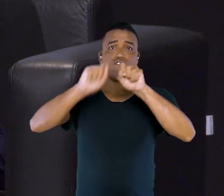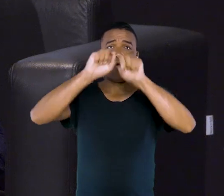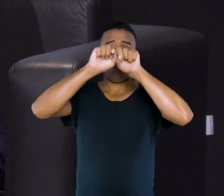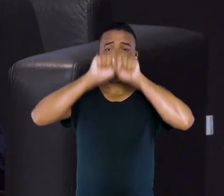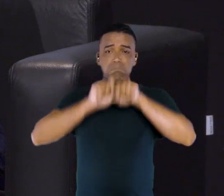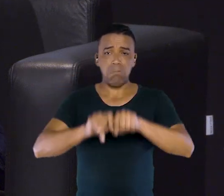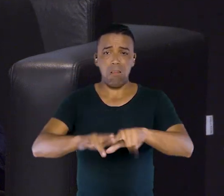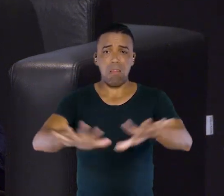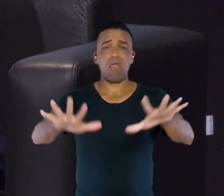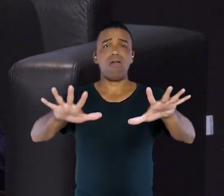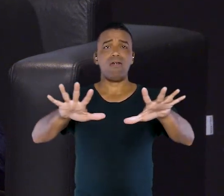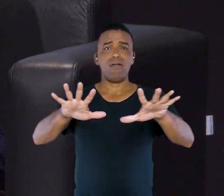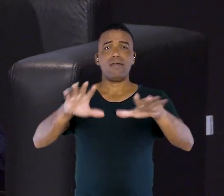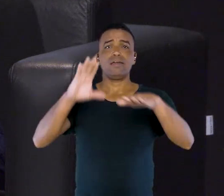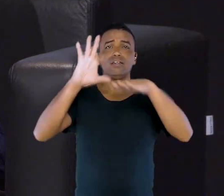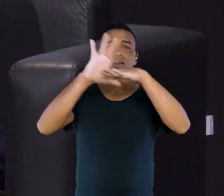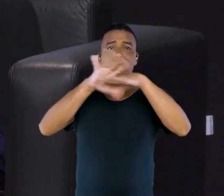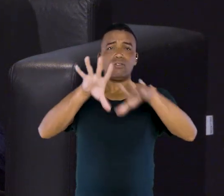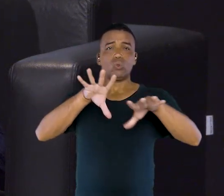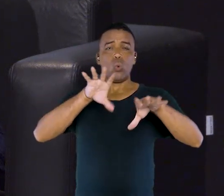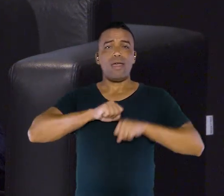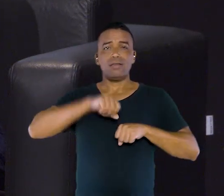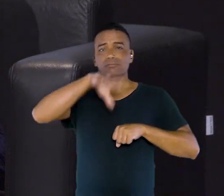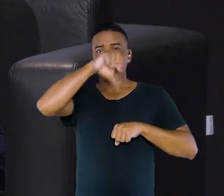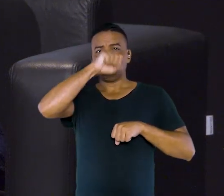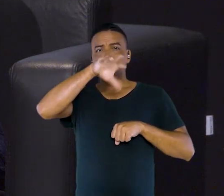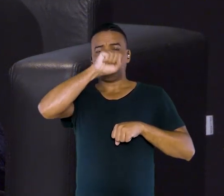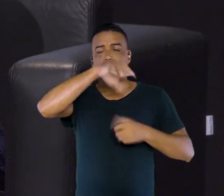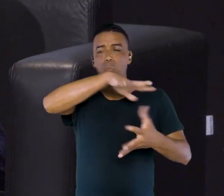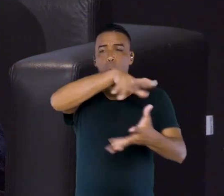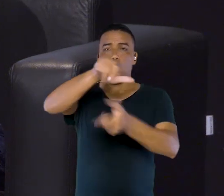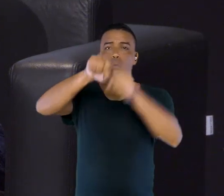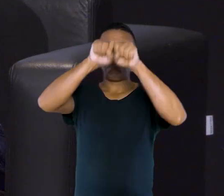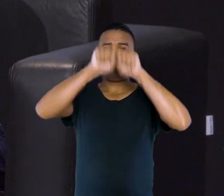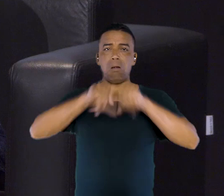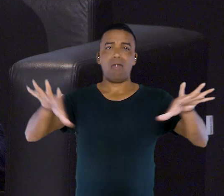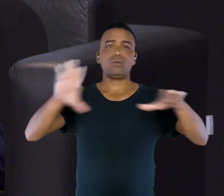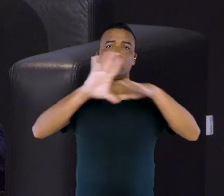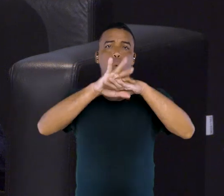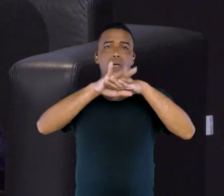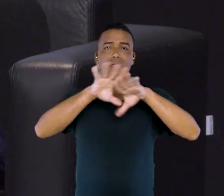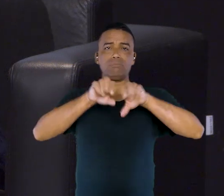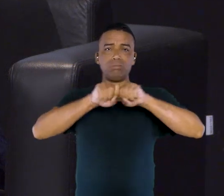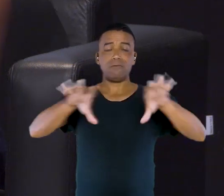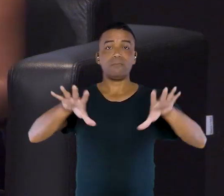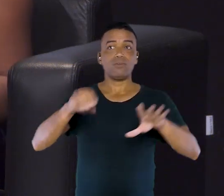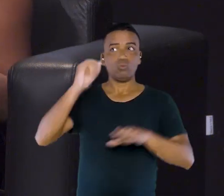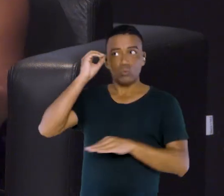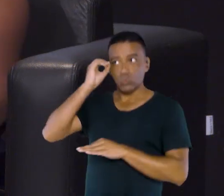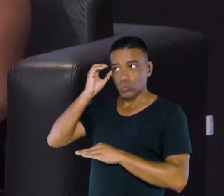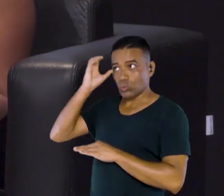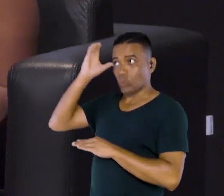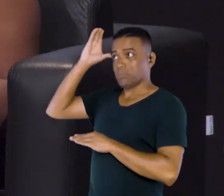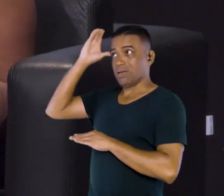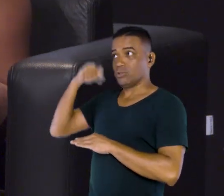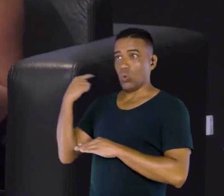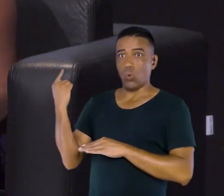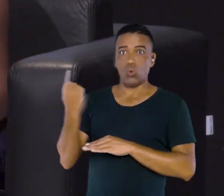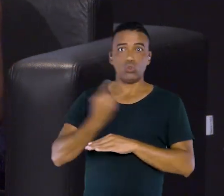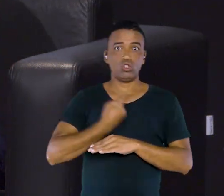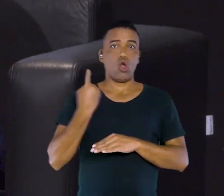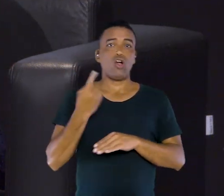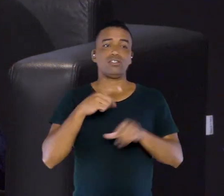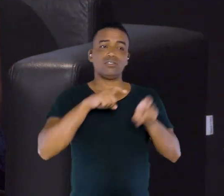a respiração e causando doença a nível mundial, assim. Então, acho que esse saber que nós temos hoje